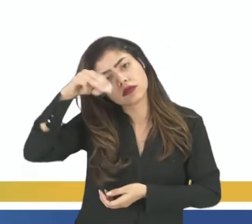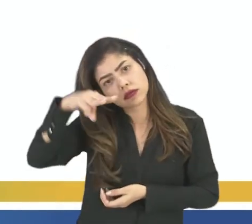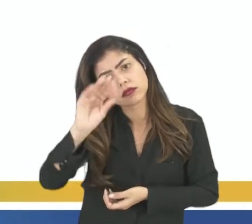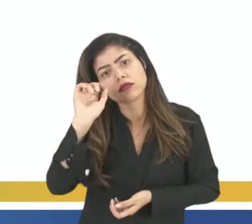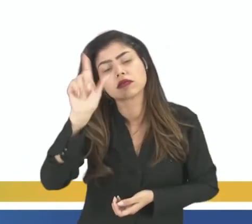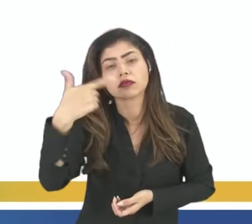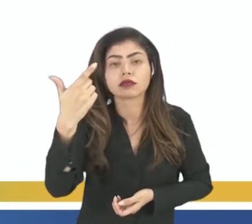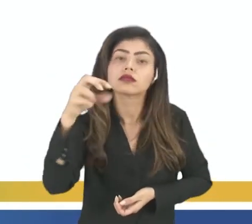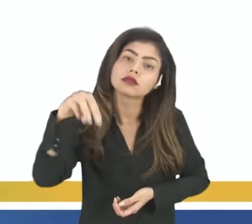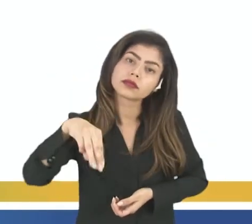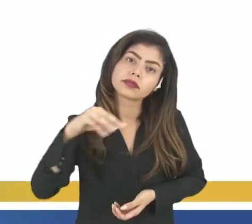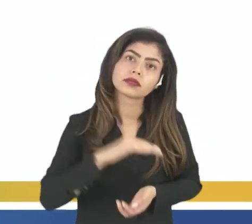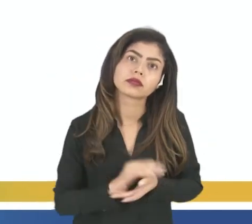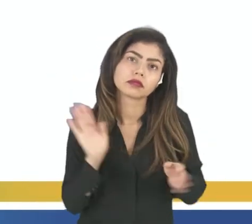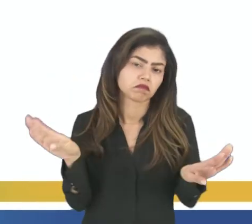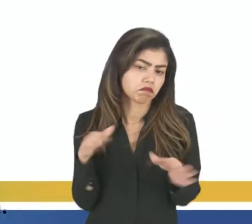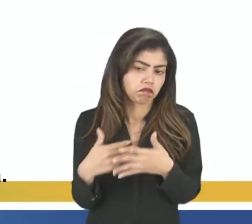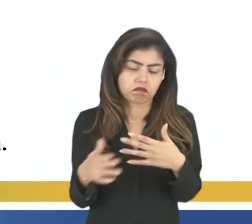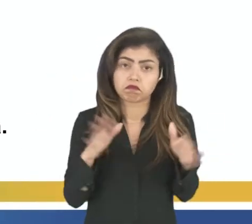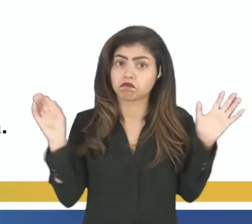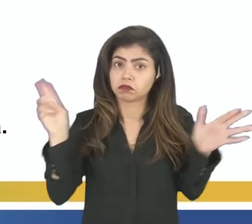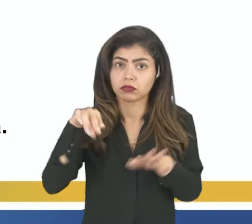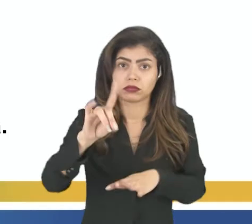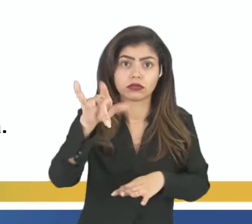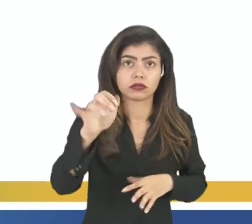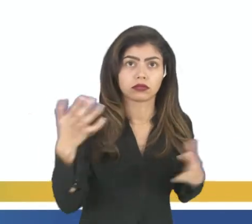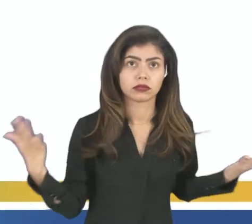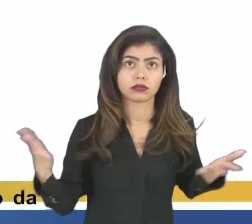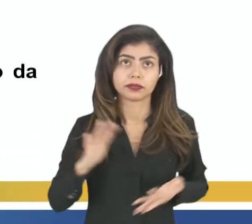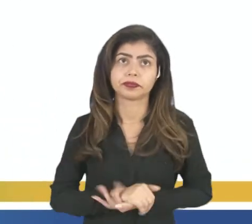metro, dependendo da unidade da constante.